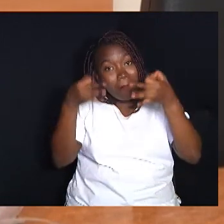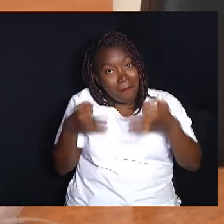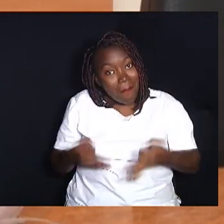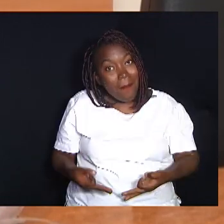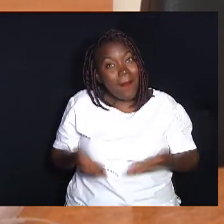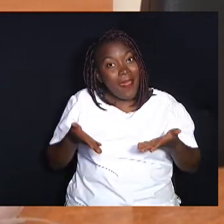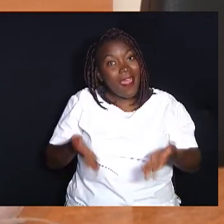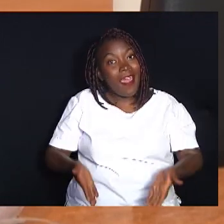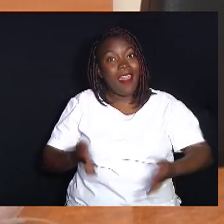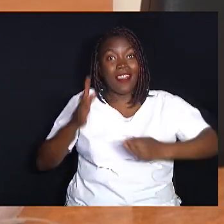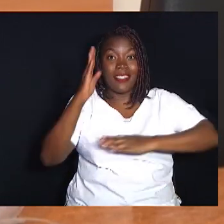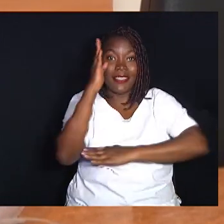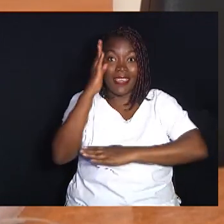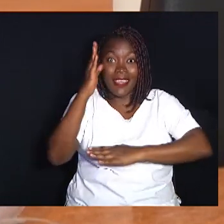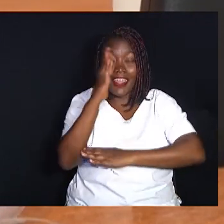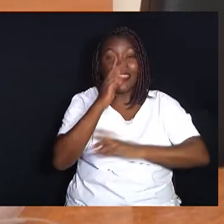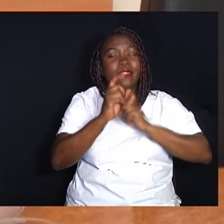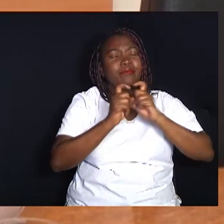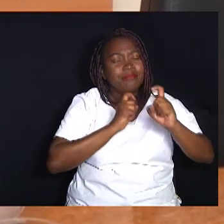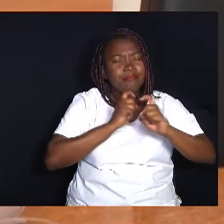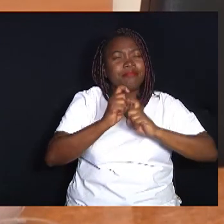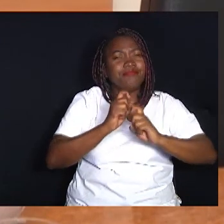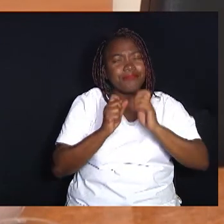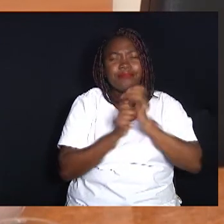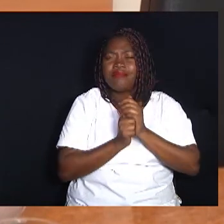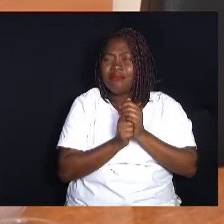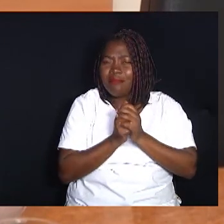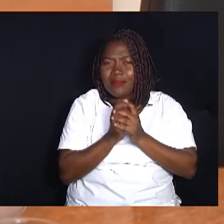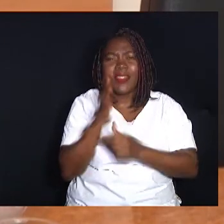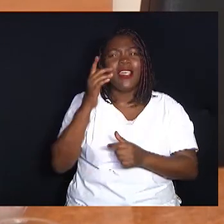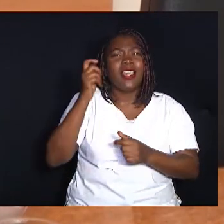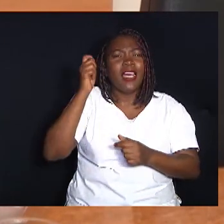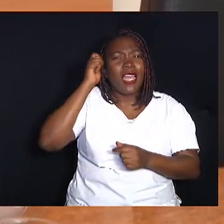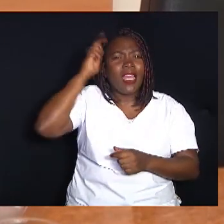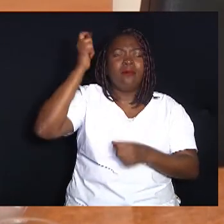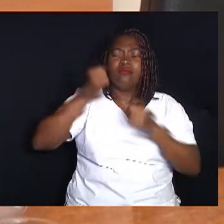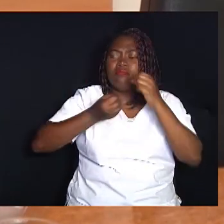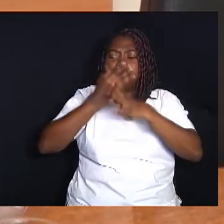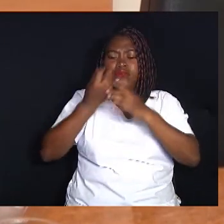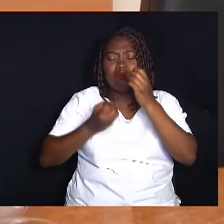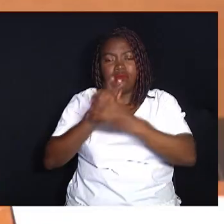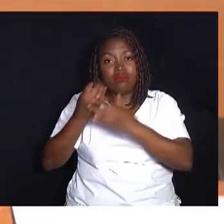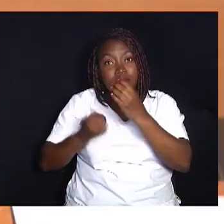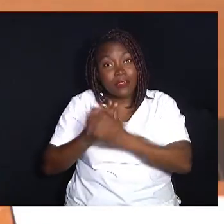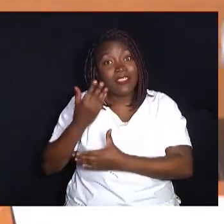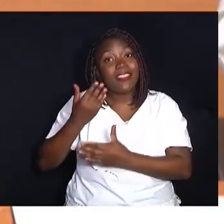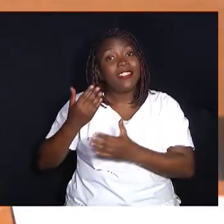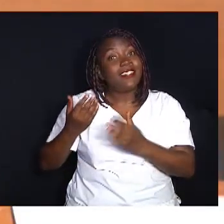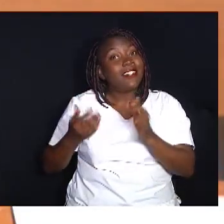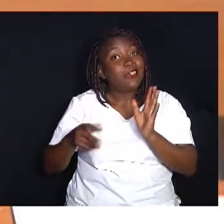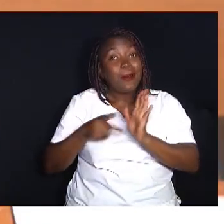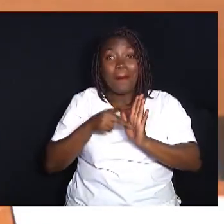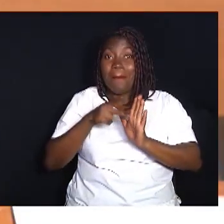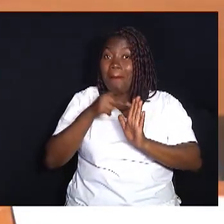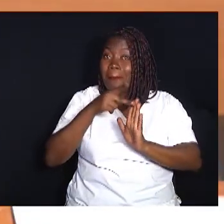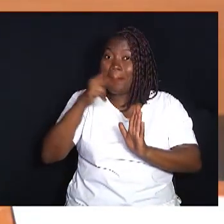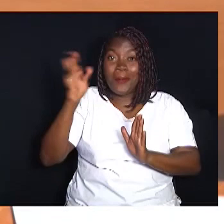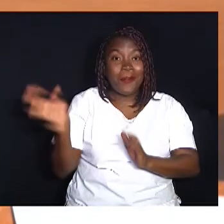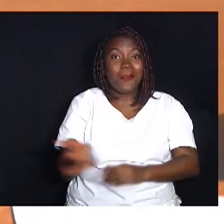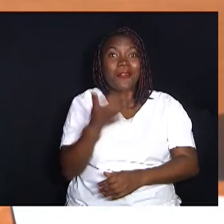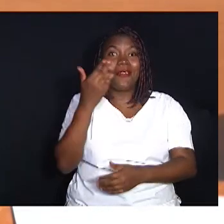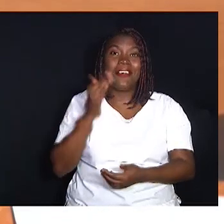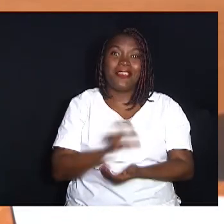casa, e através de vários debates aparecem várias outras ideias, e aí é onde saem vários projetos. É uma comissão que eu já